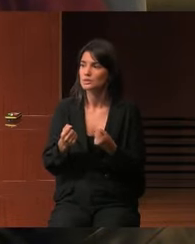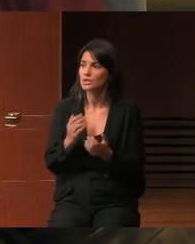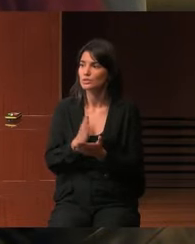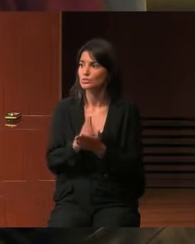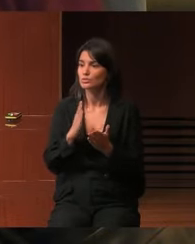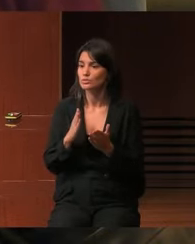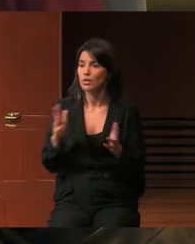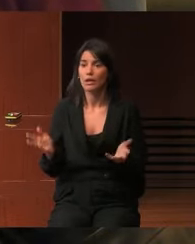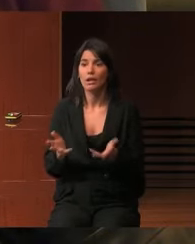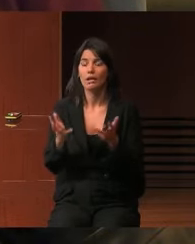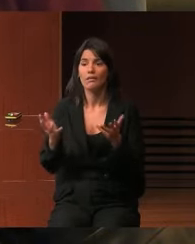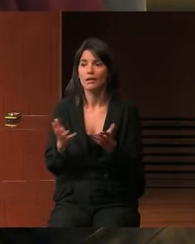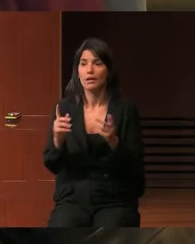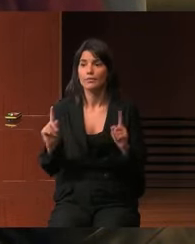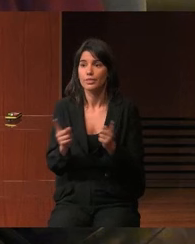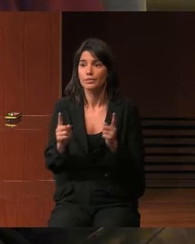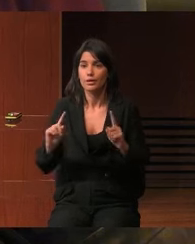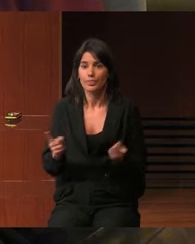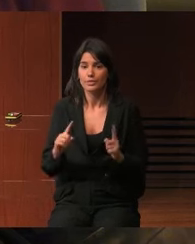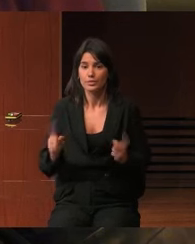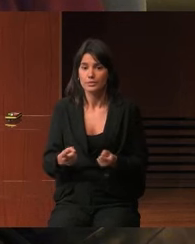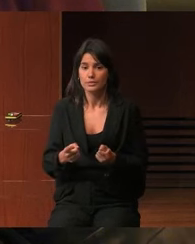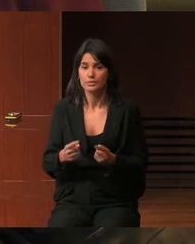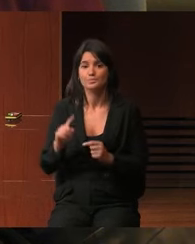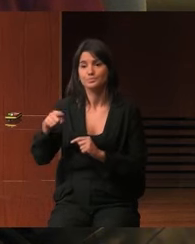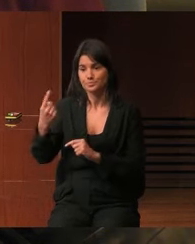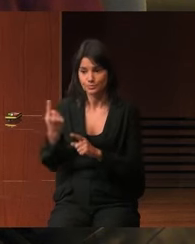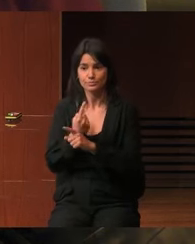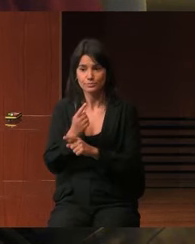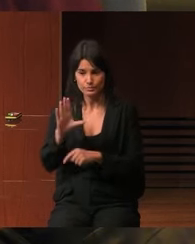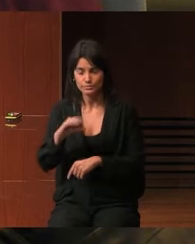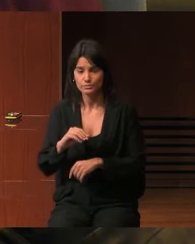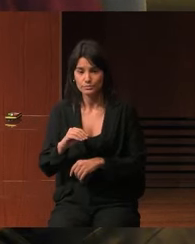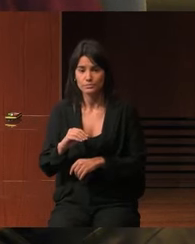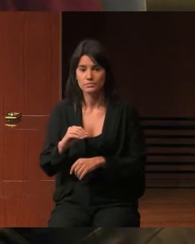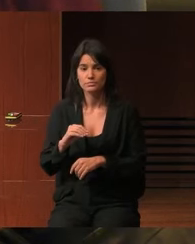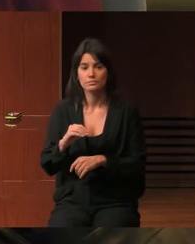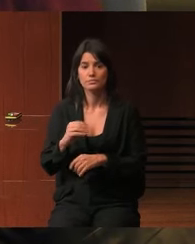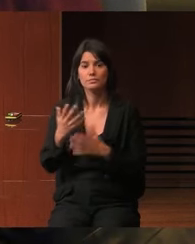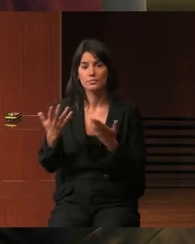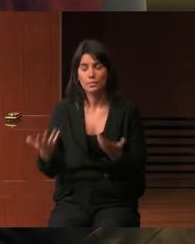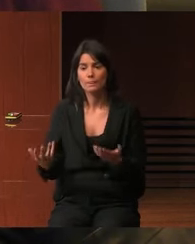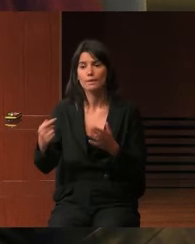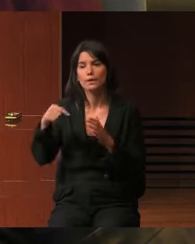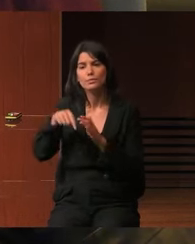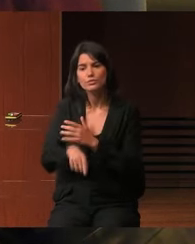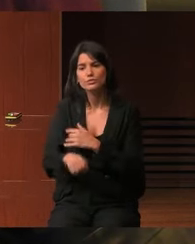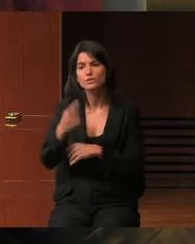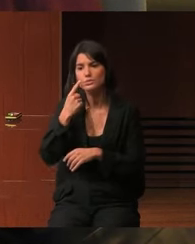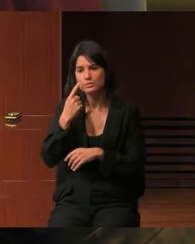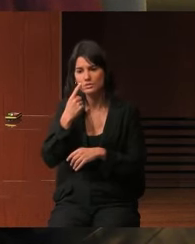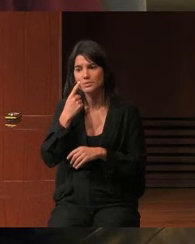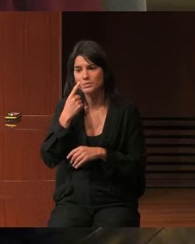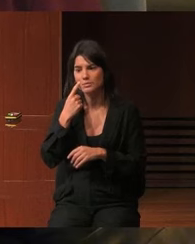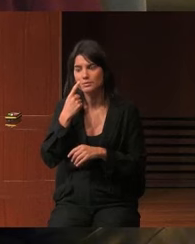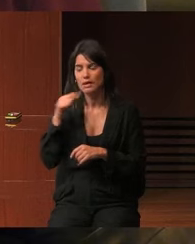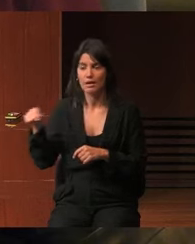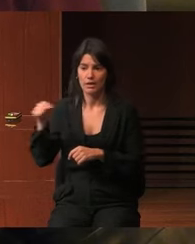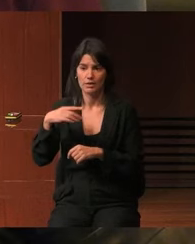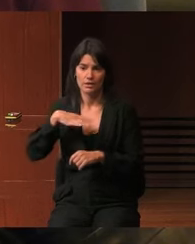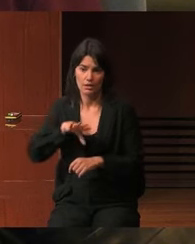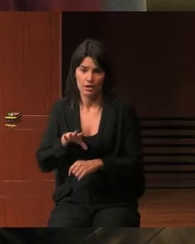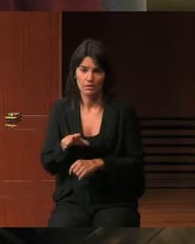que superficial. Só uma outra coisa. A profundidade de conhecimento, quando alguém